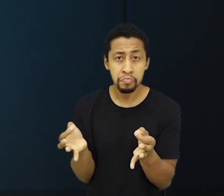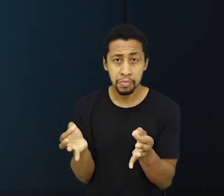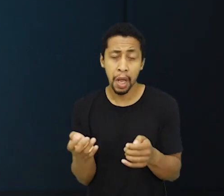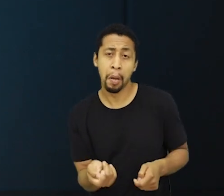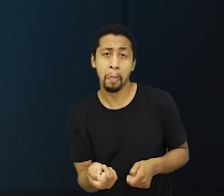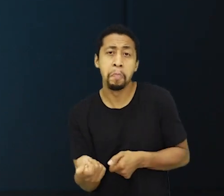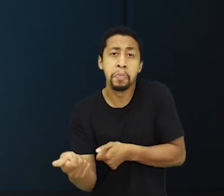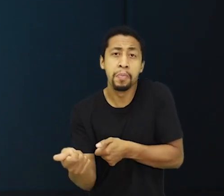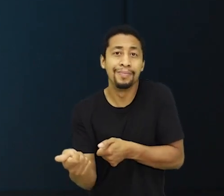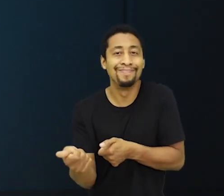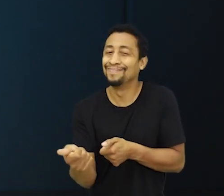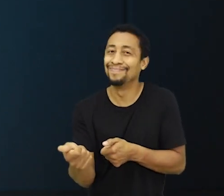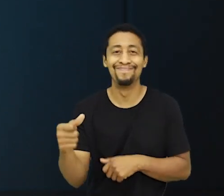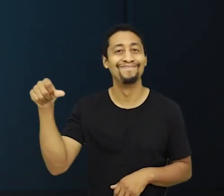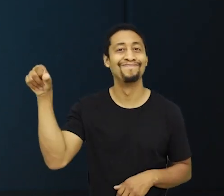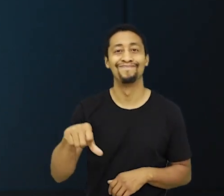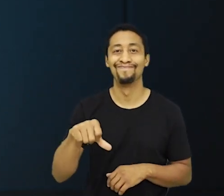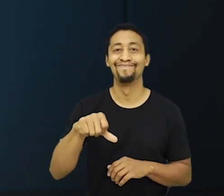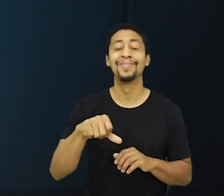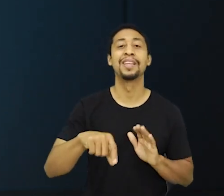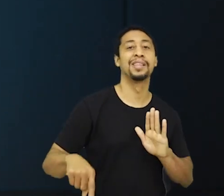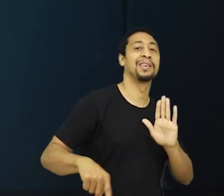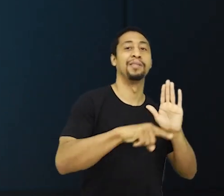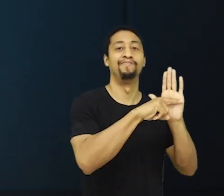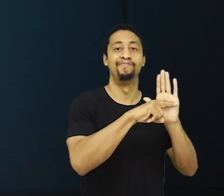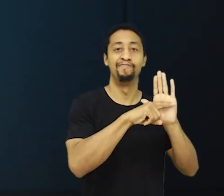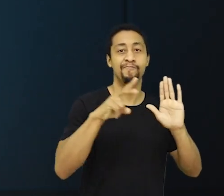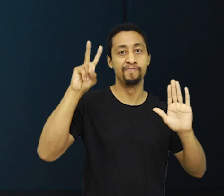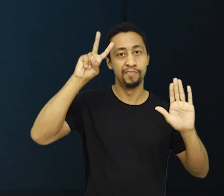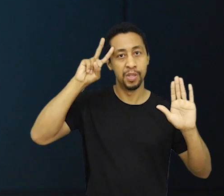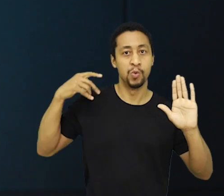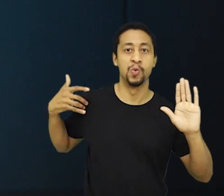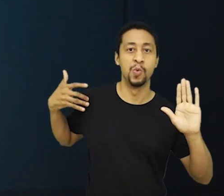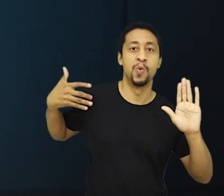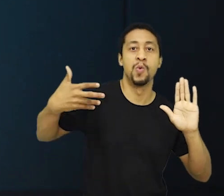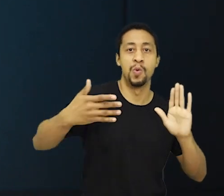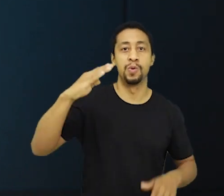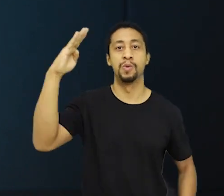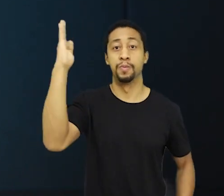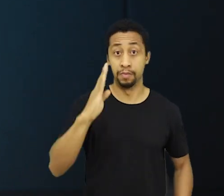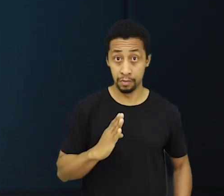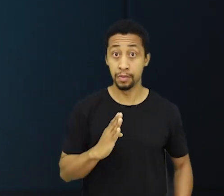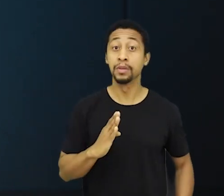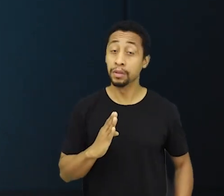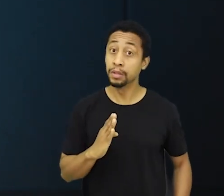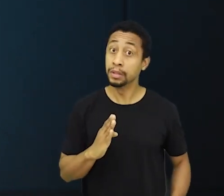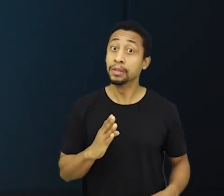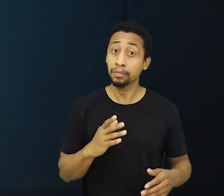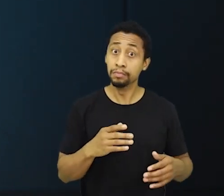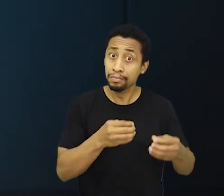seria altamente negativa para a história do país e, mais ainda, para a história do Poder Judiciário.